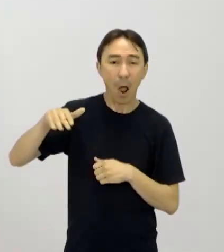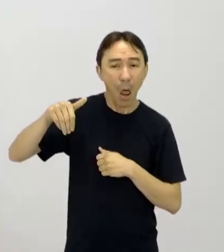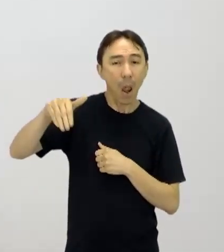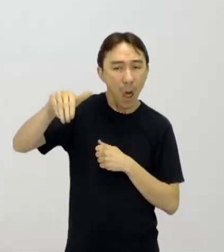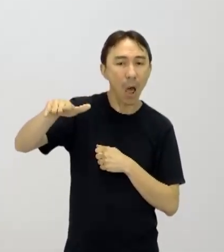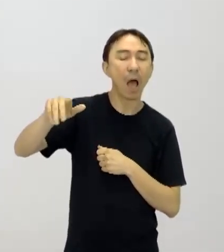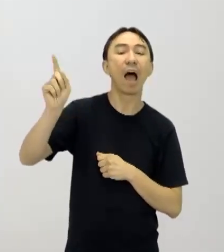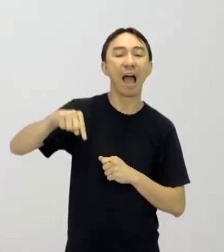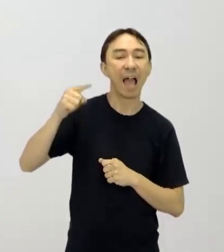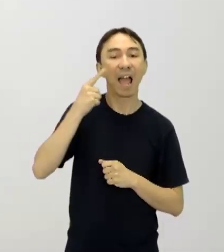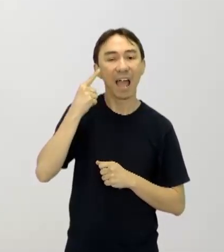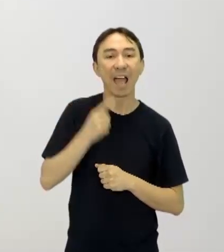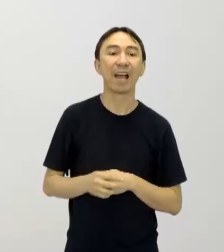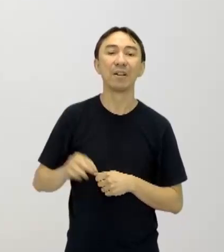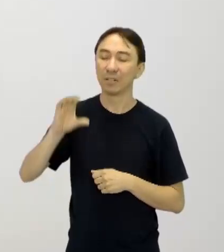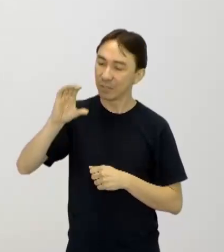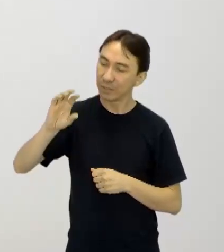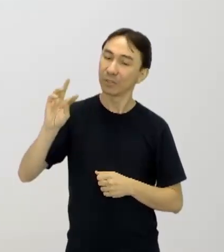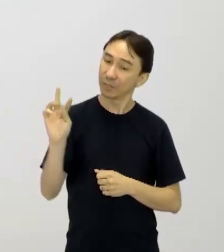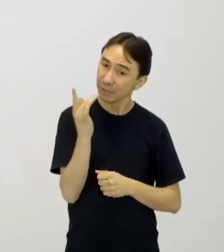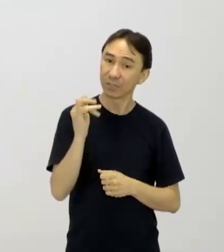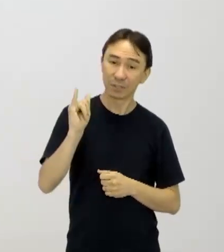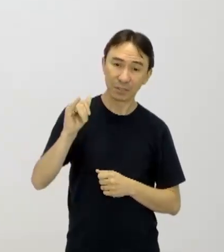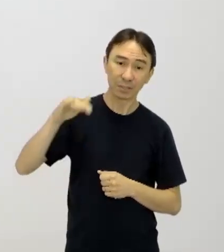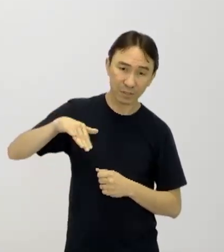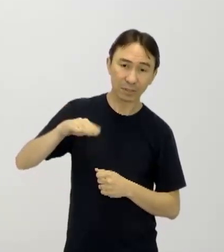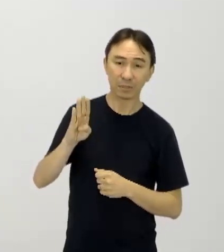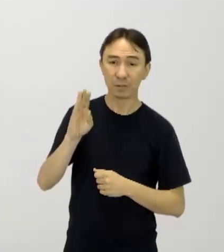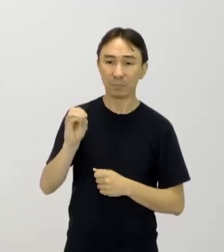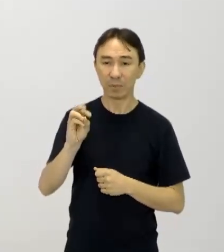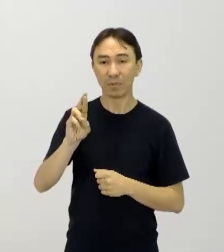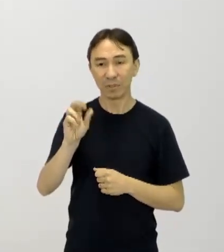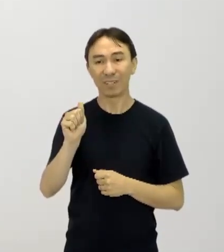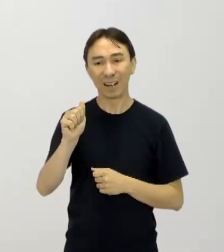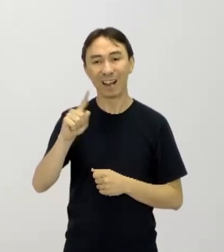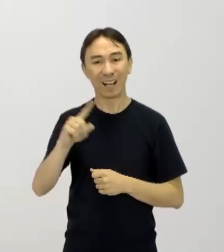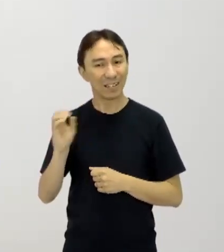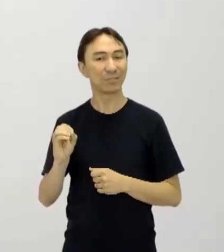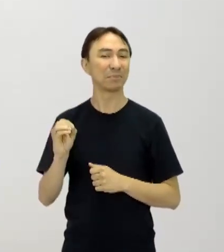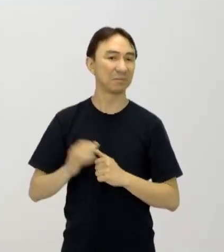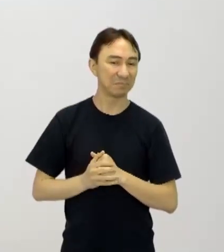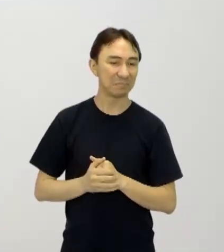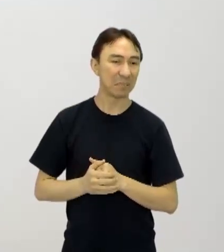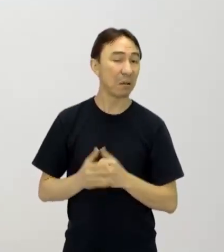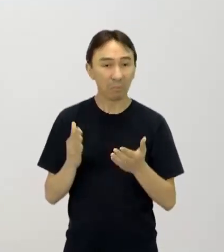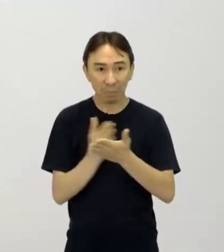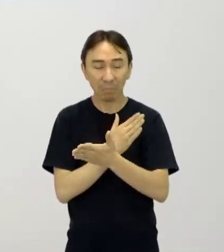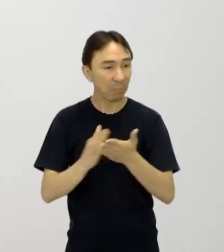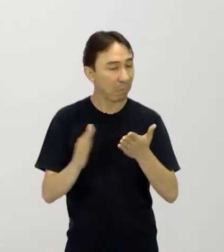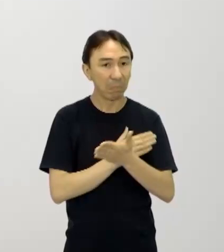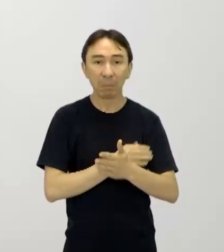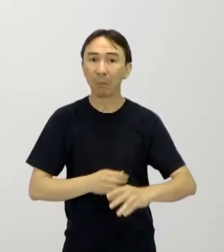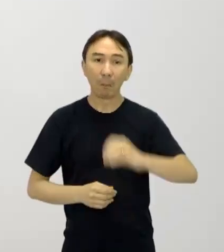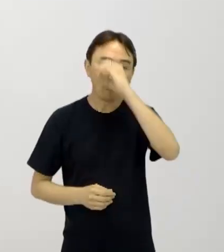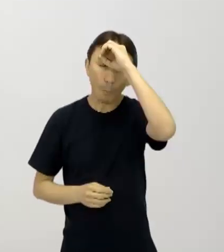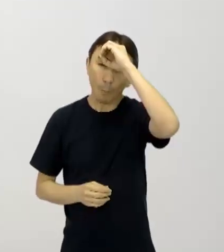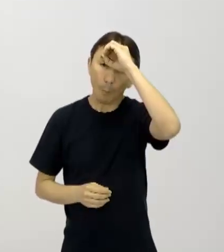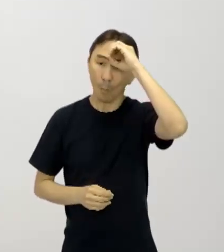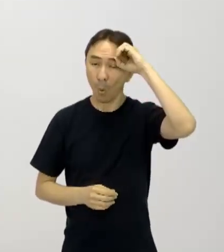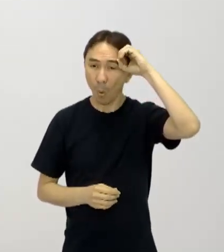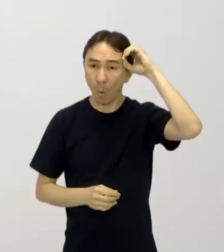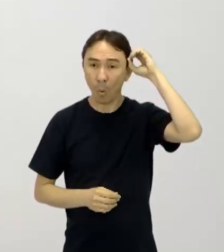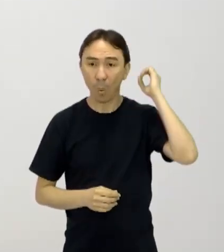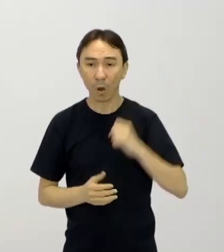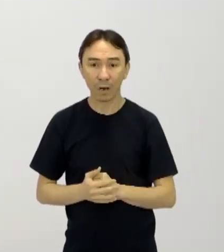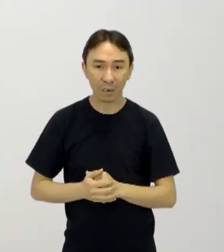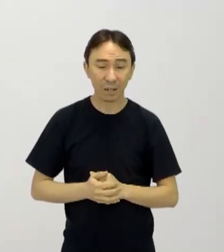aula, para você saber. Tem muita gente que nunca nem tinha ouvido falar disso, né? Isso porque a gente estuda muito pouco da história